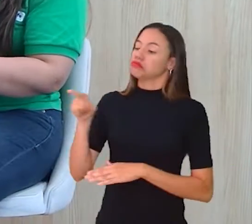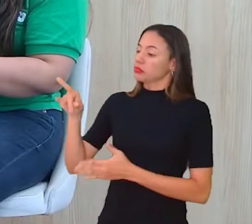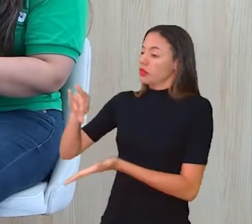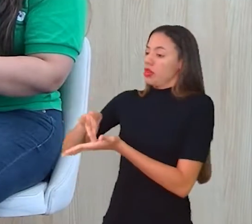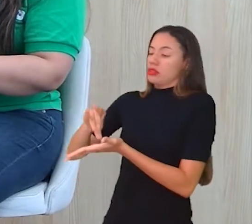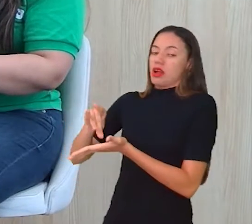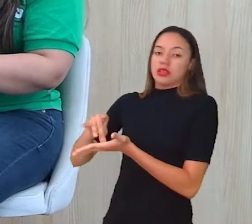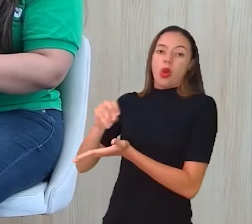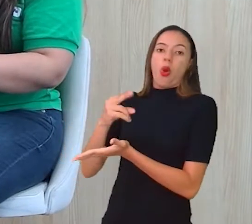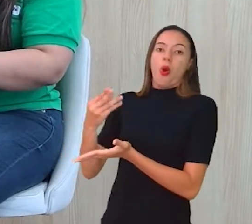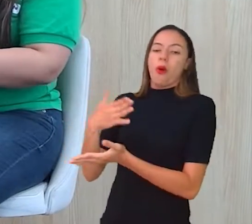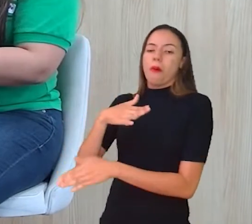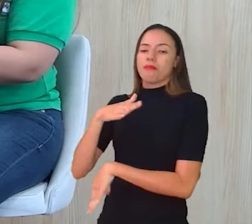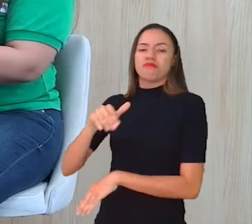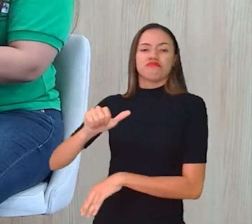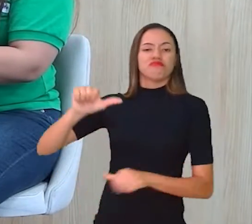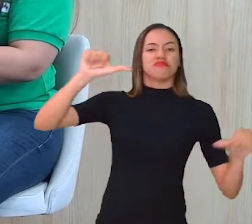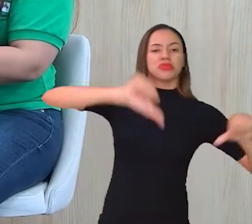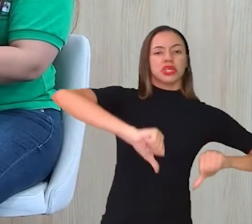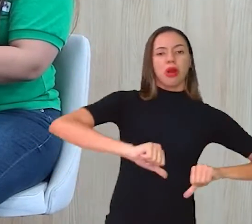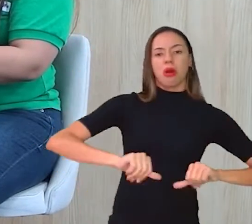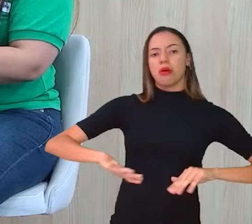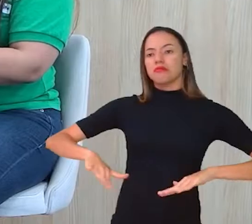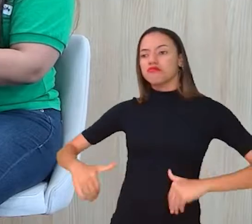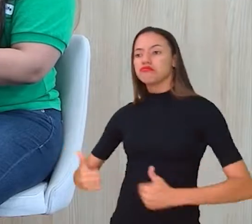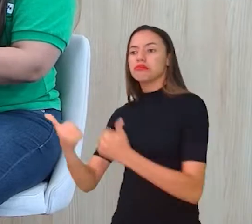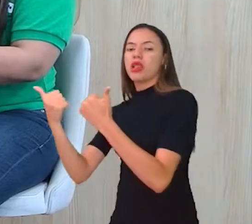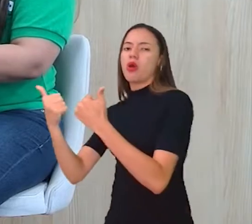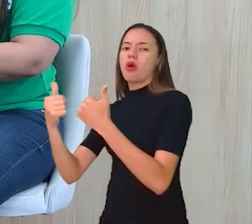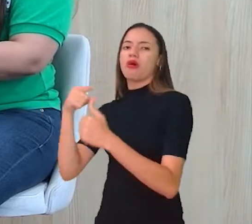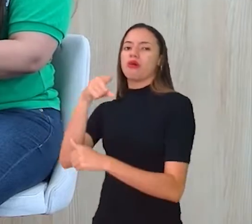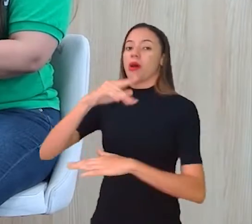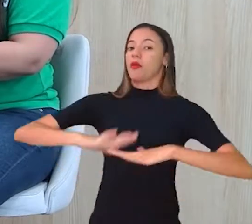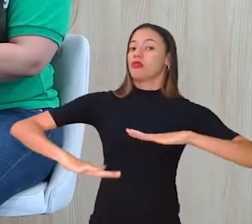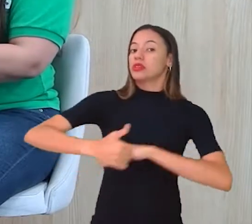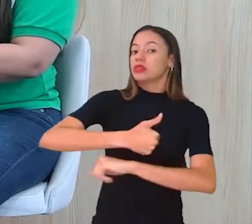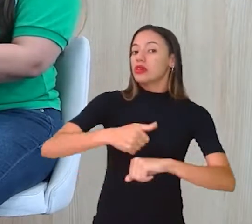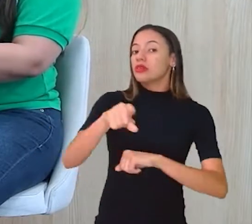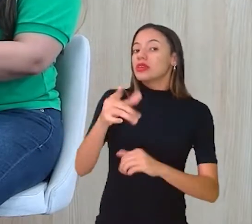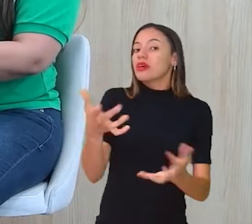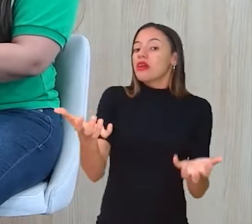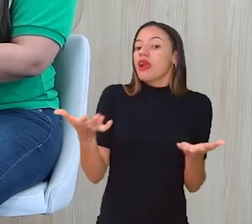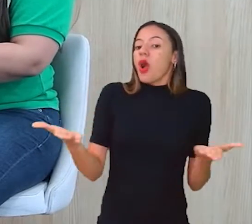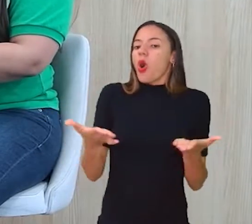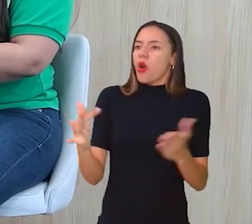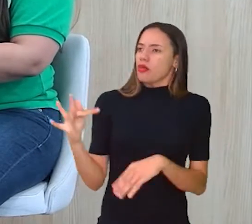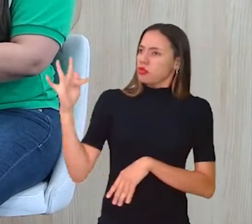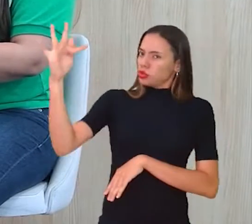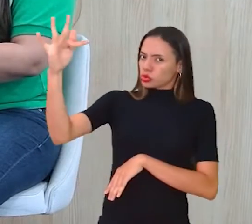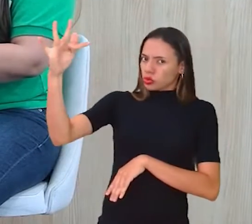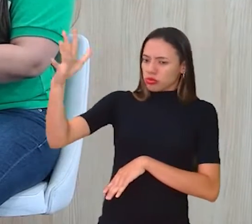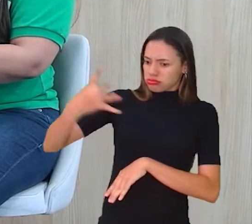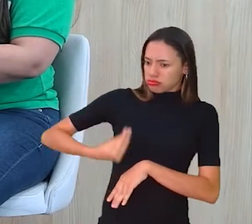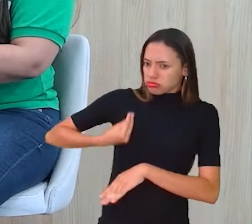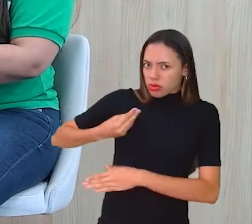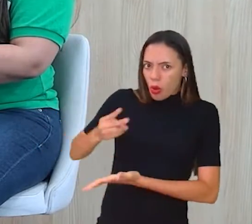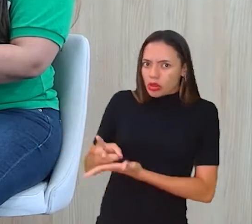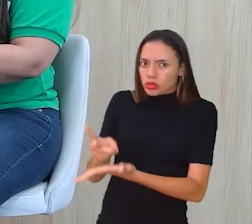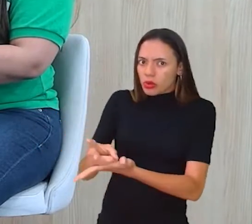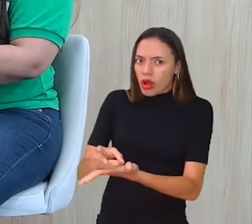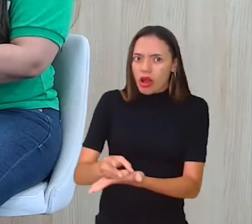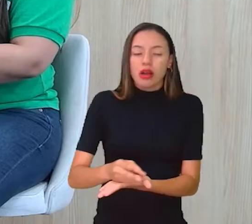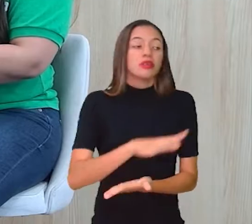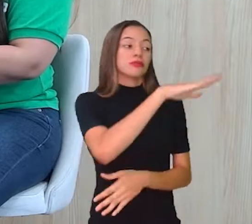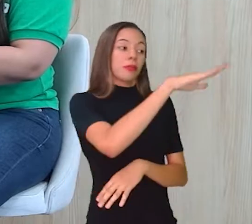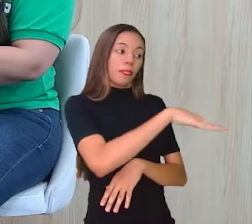do que isso, será que essa profissão que tu sonha vai existir no futuro? A gente vai tentar... Tem uma coisa para te dizer, viu? O professor vai existir.